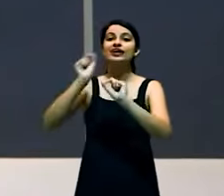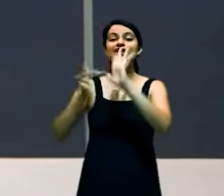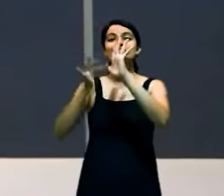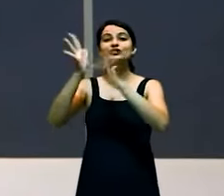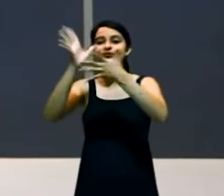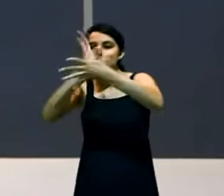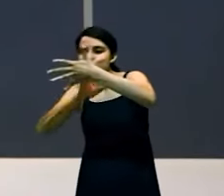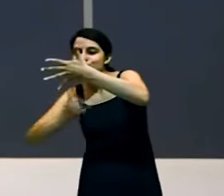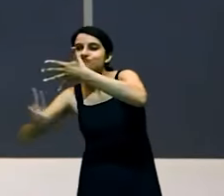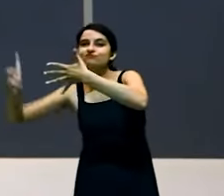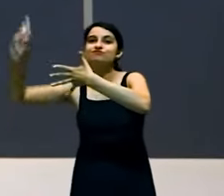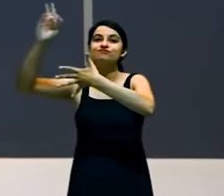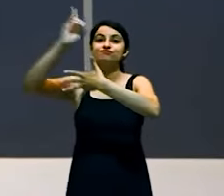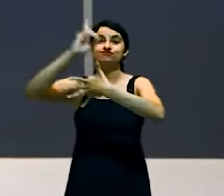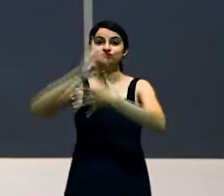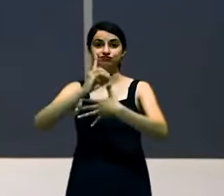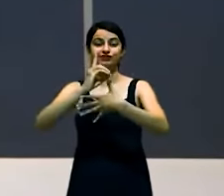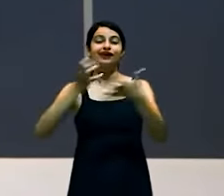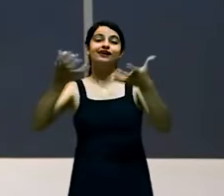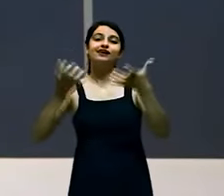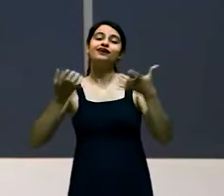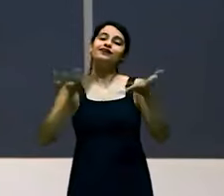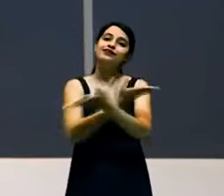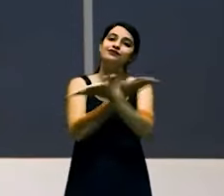E é isso que eu quero que você guarde no seu coração hoje.